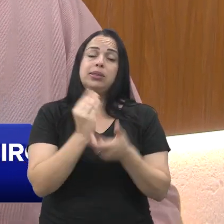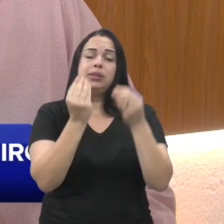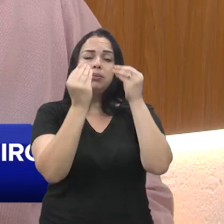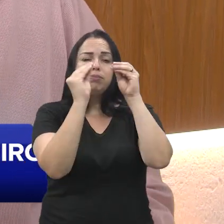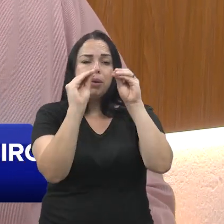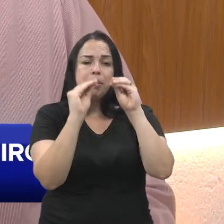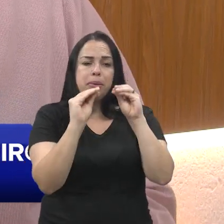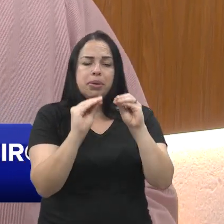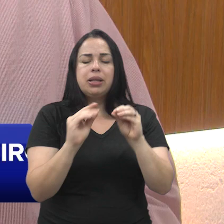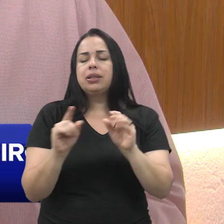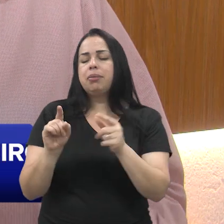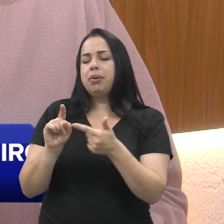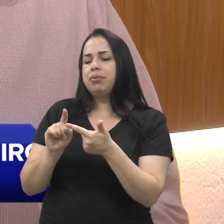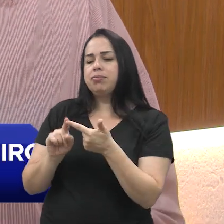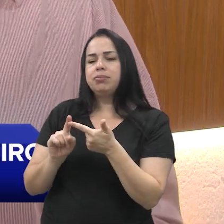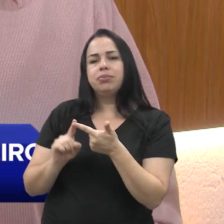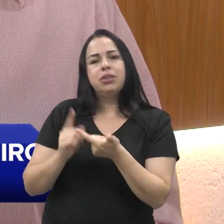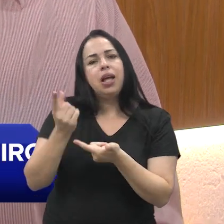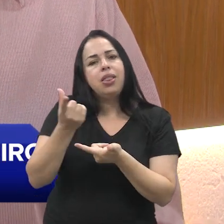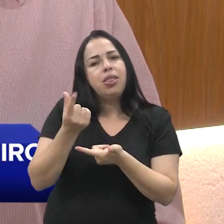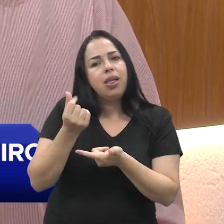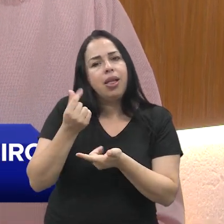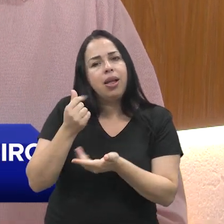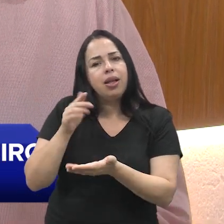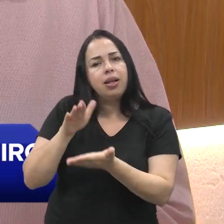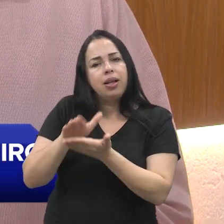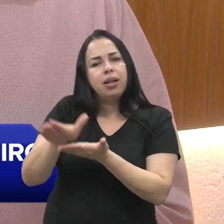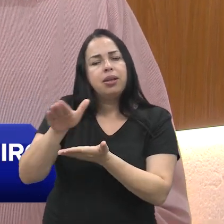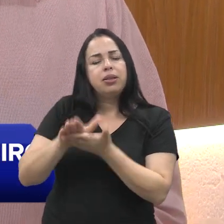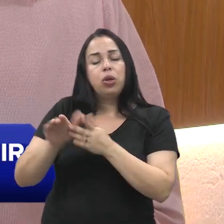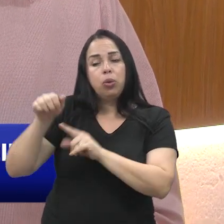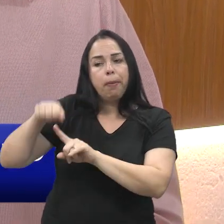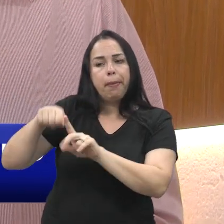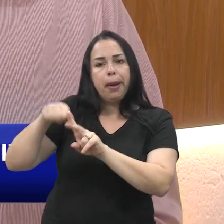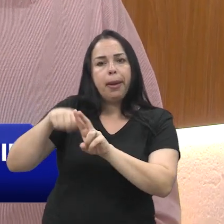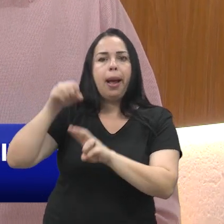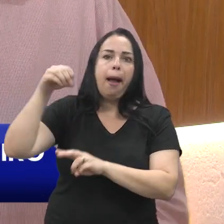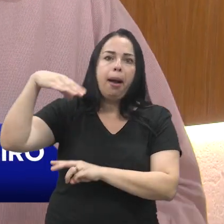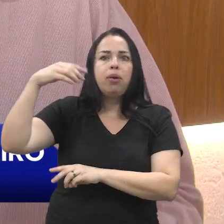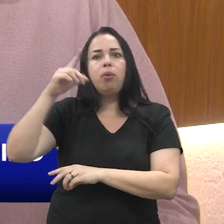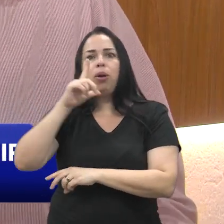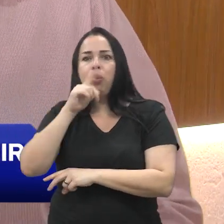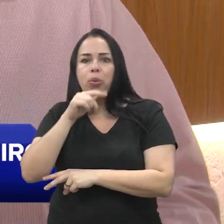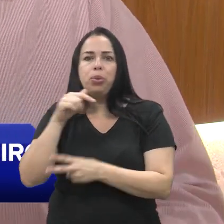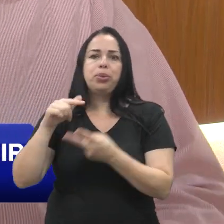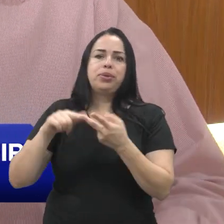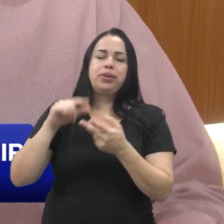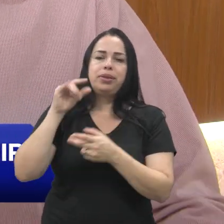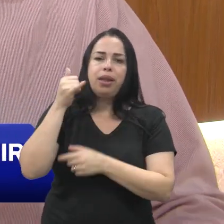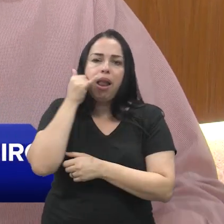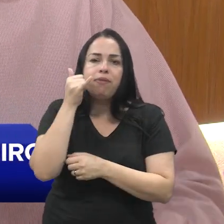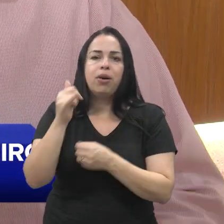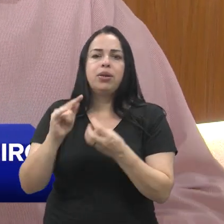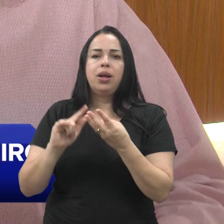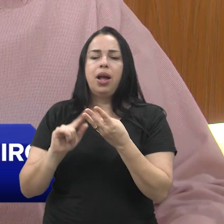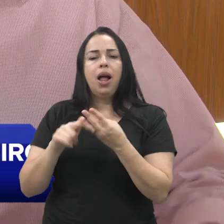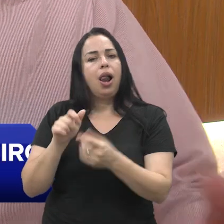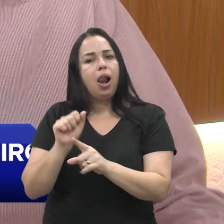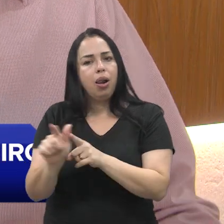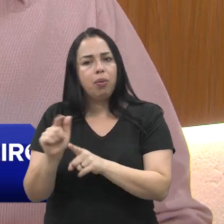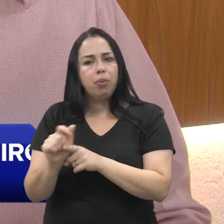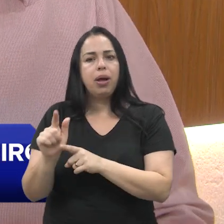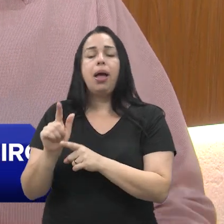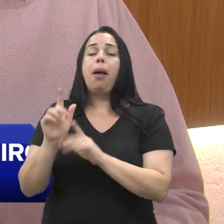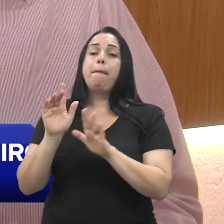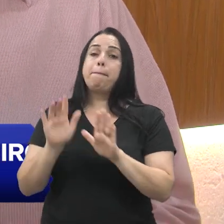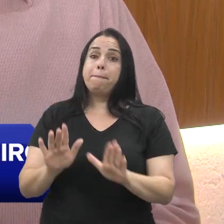no nosso bolso. Vai ter que constar também aquelas despesas constantes mês a mês, água, luz, telefone, aluguel, se